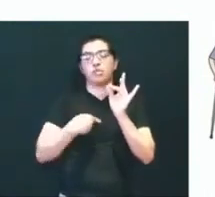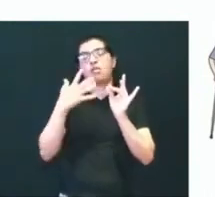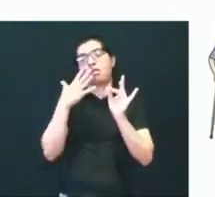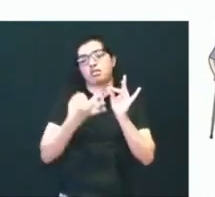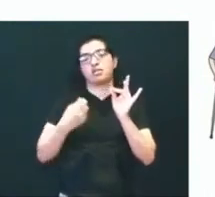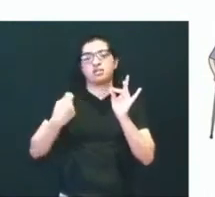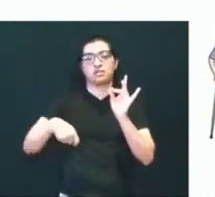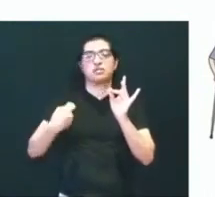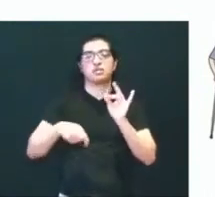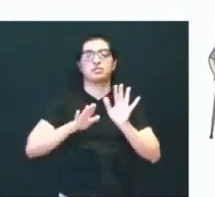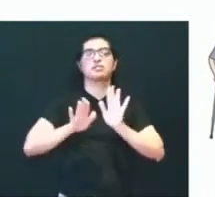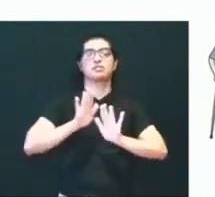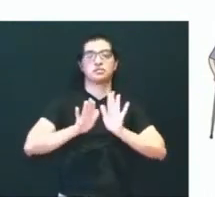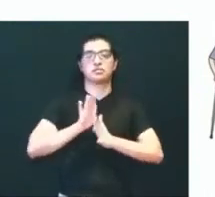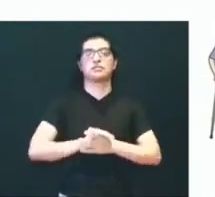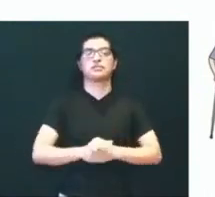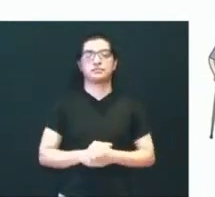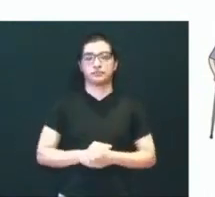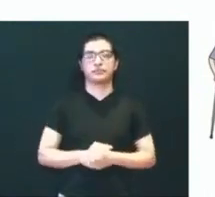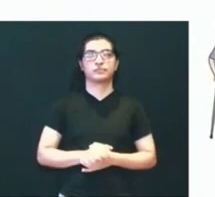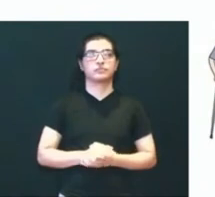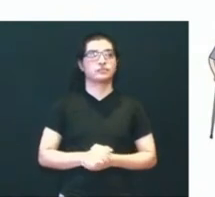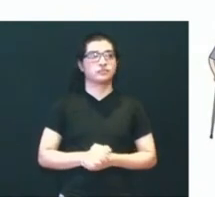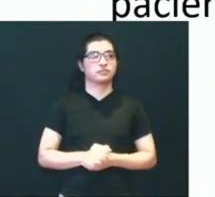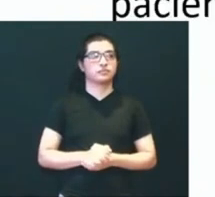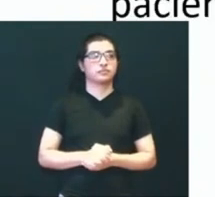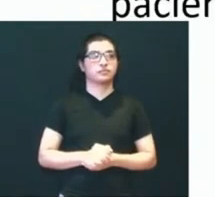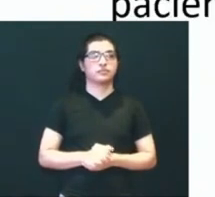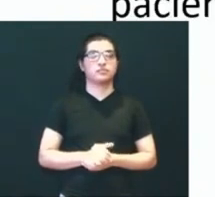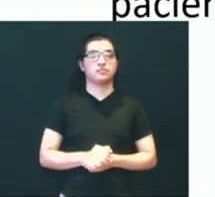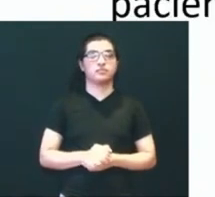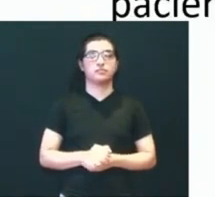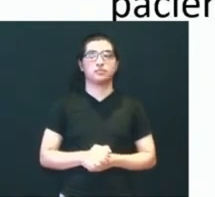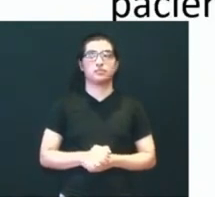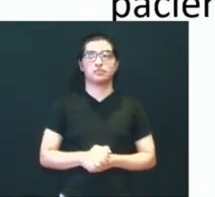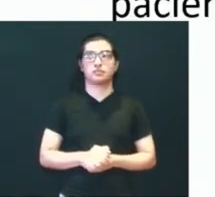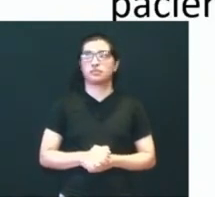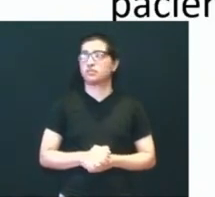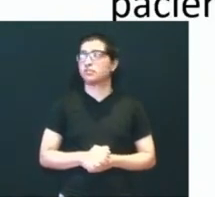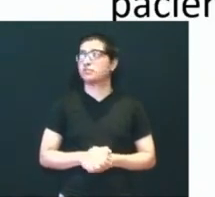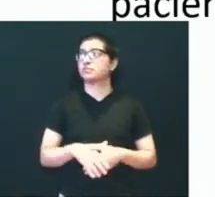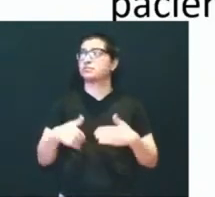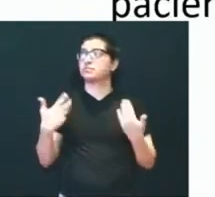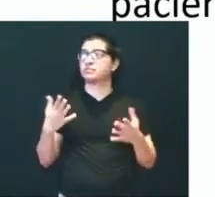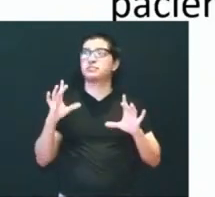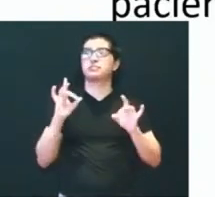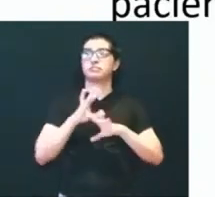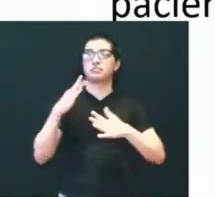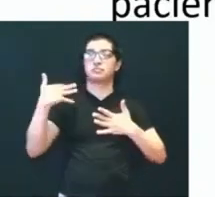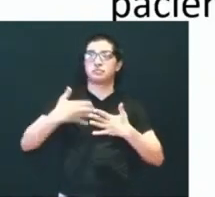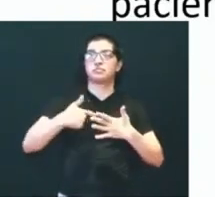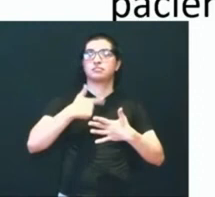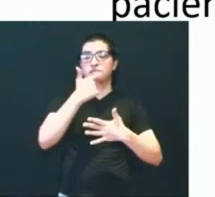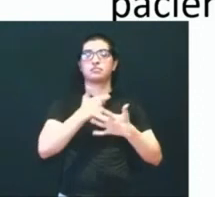precisa tomar conta e cuidar muito bem durante todo esse processo. Bom, para concluir, eu posso dizer